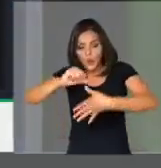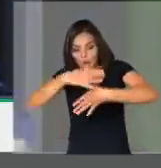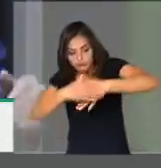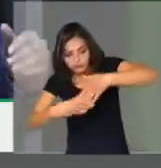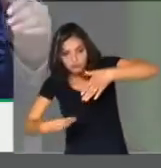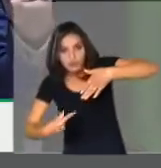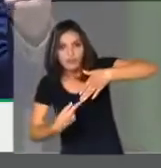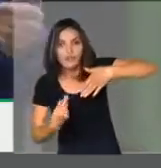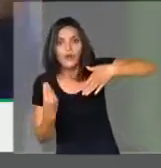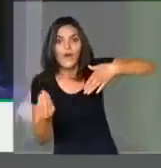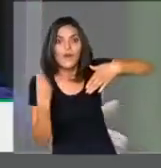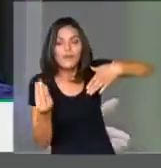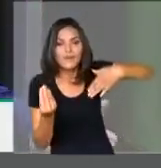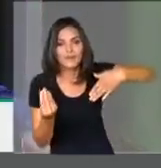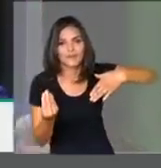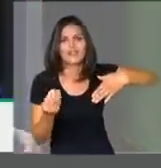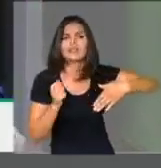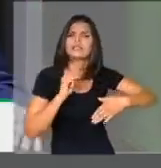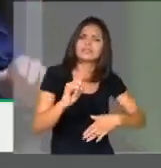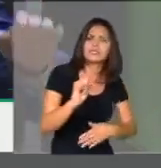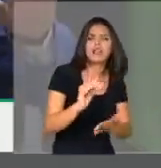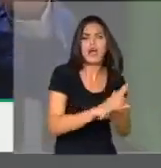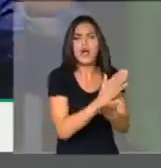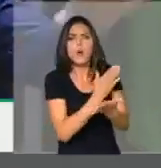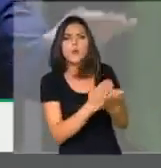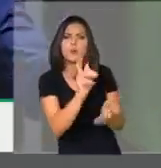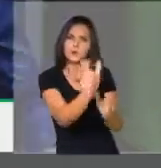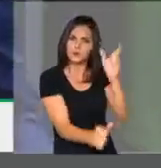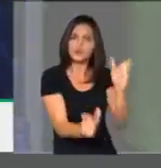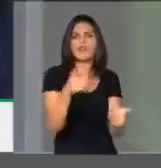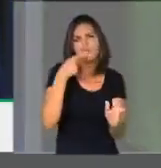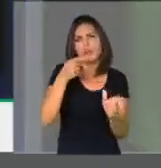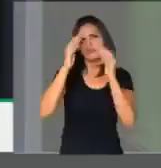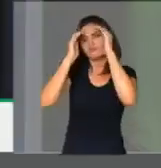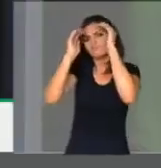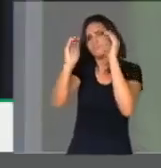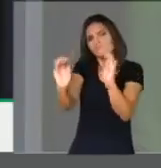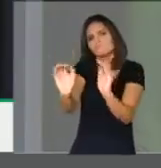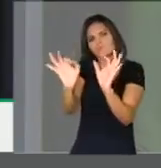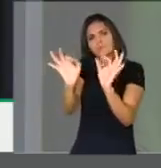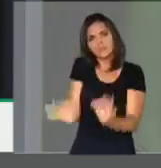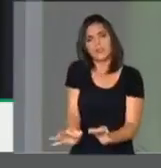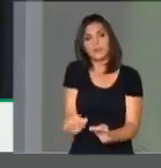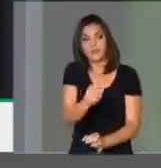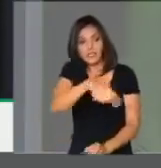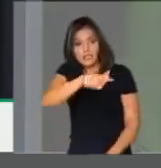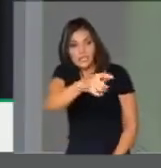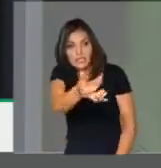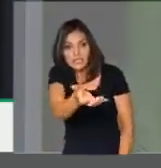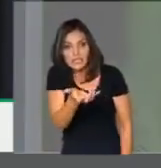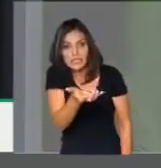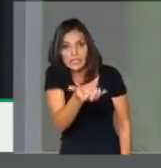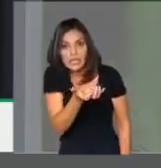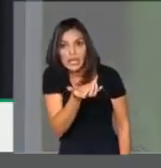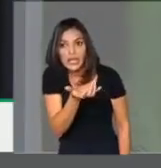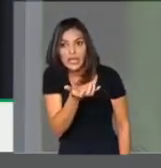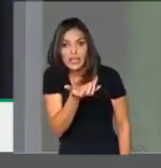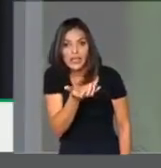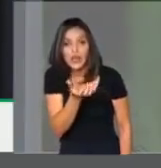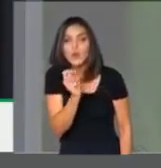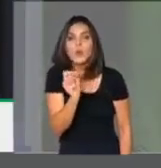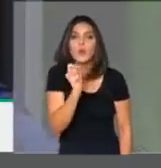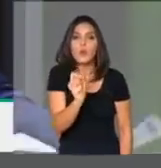continente. Se alguns de vocês, e falo isso respeitosamente, quiserem ficar de